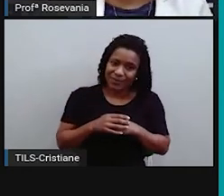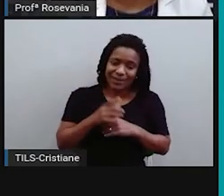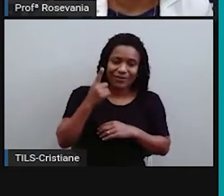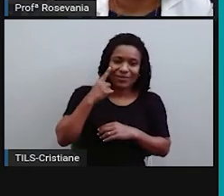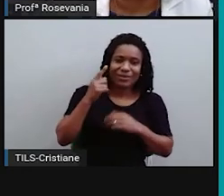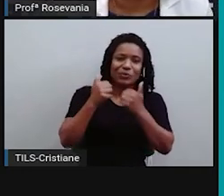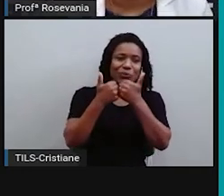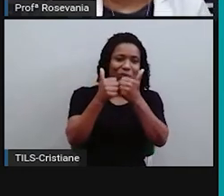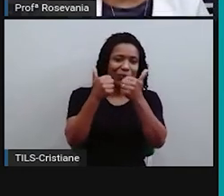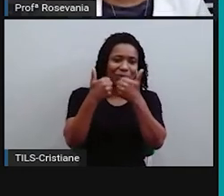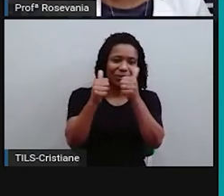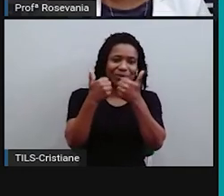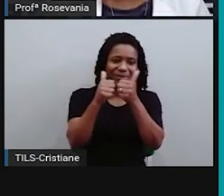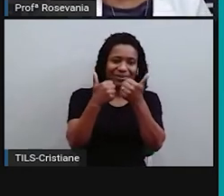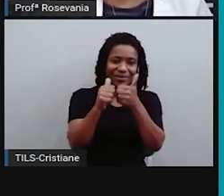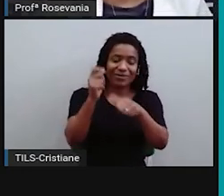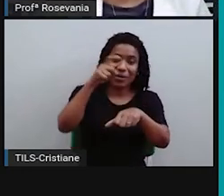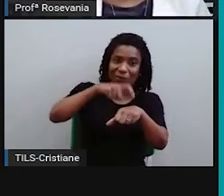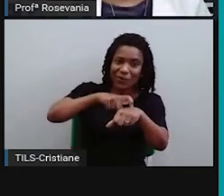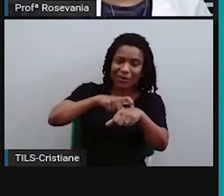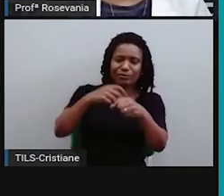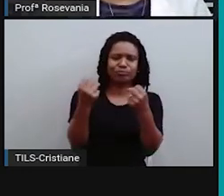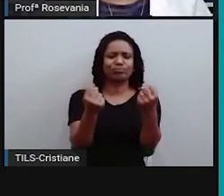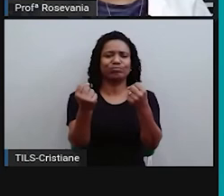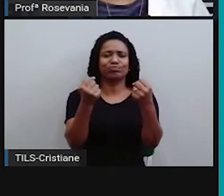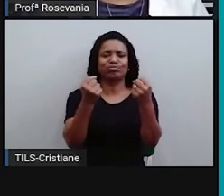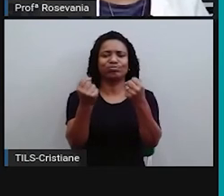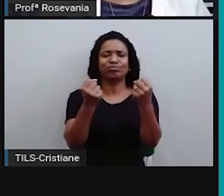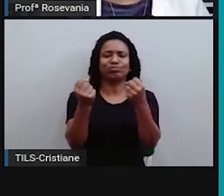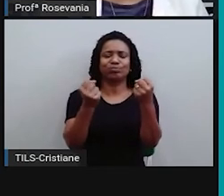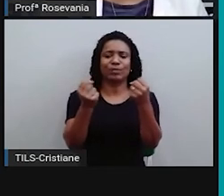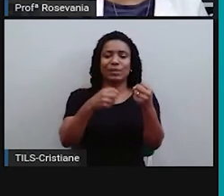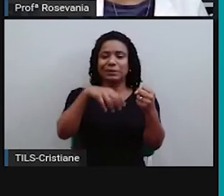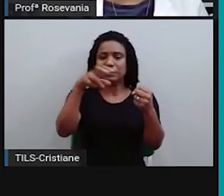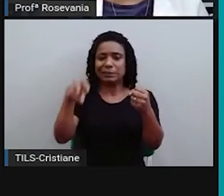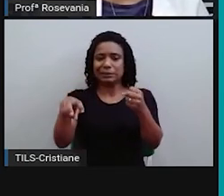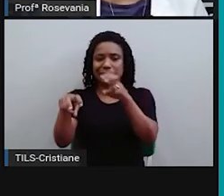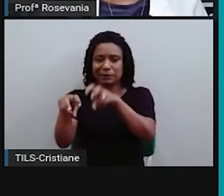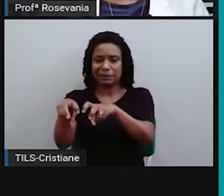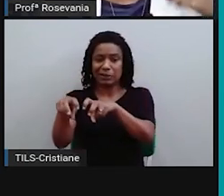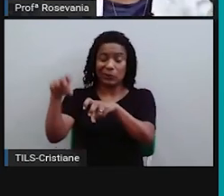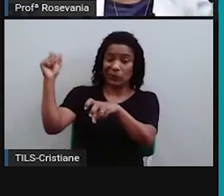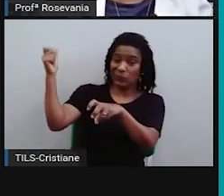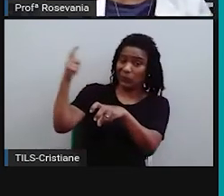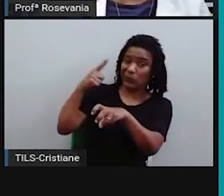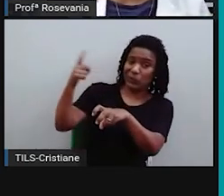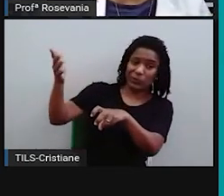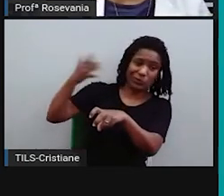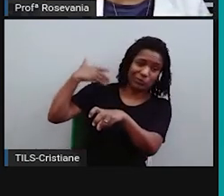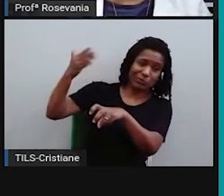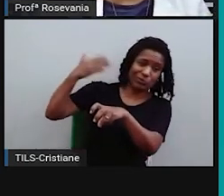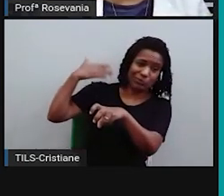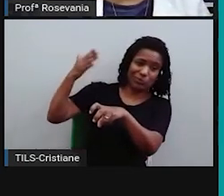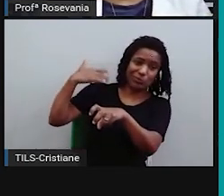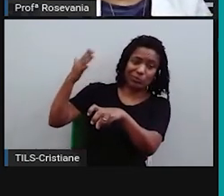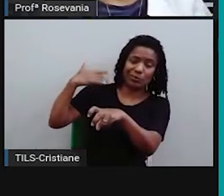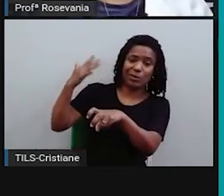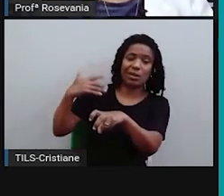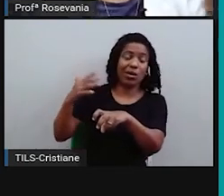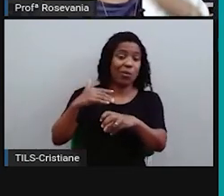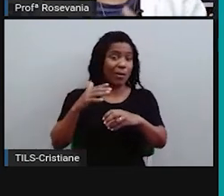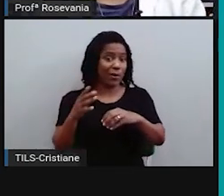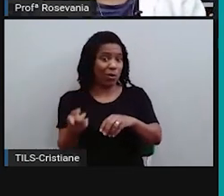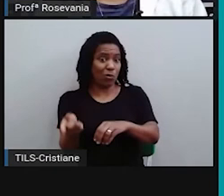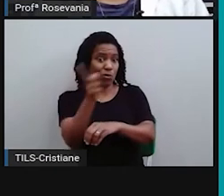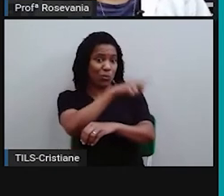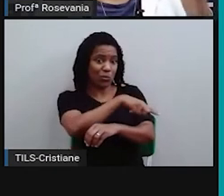Que a gente não quer ir sentado do lado do sol. E por que você sabe que em um determinado horário do dia você vai de um lado do coletivo